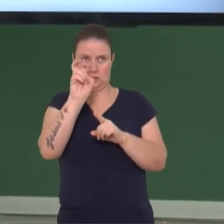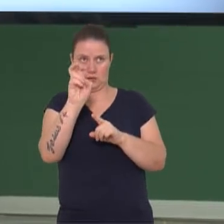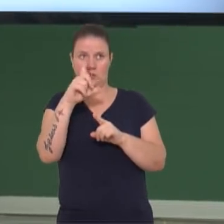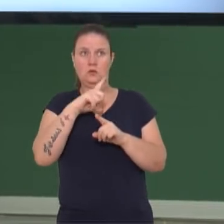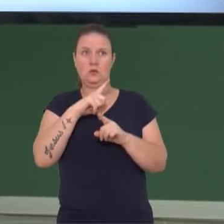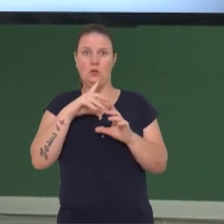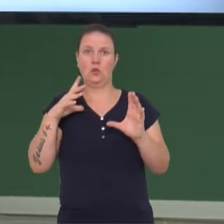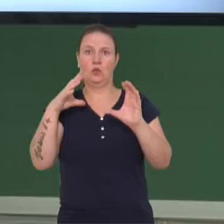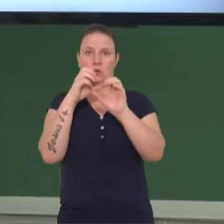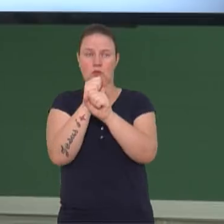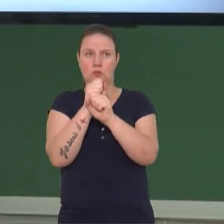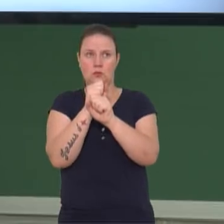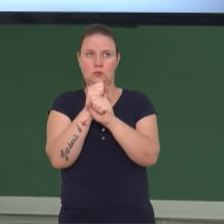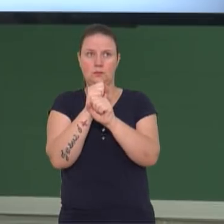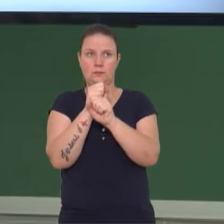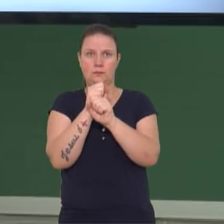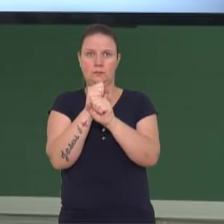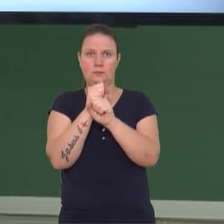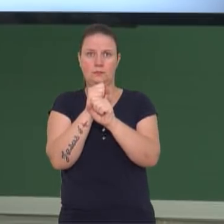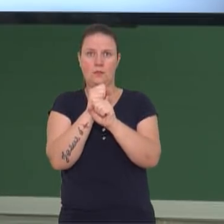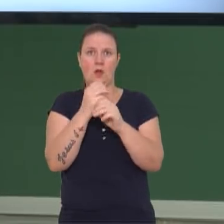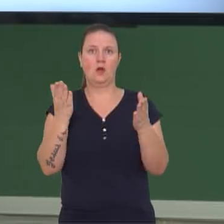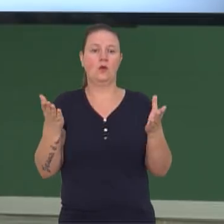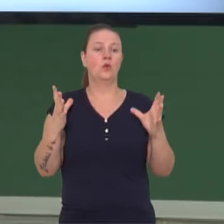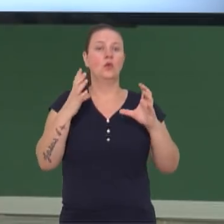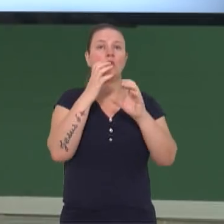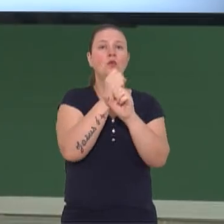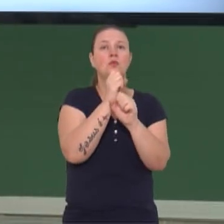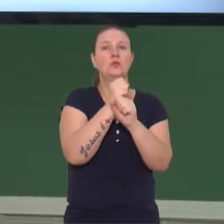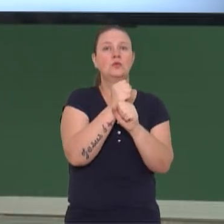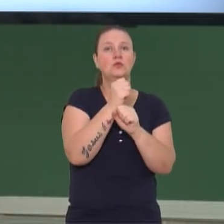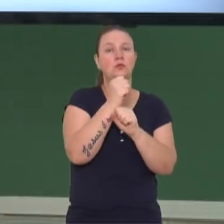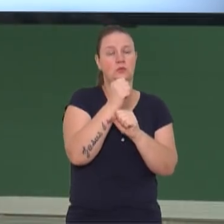eu junto essas duas e tiro da soma.